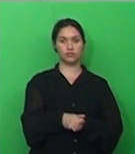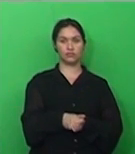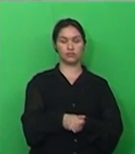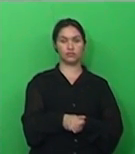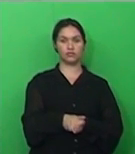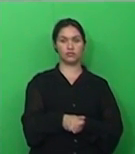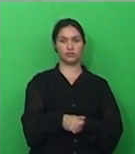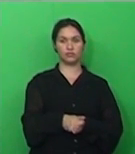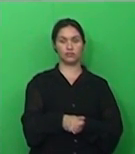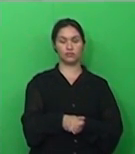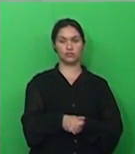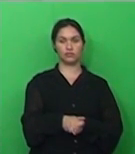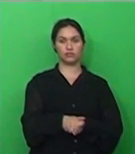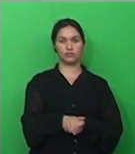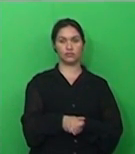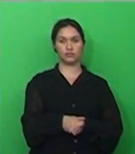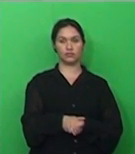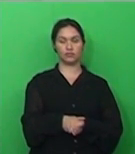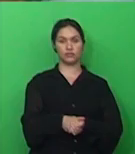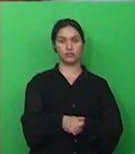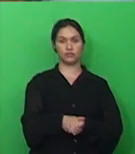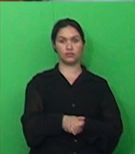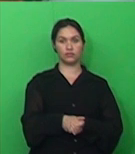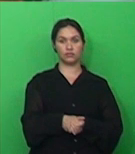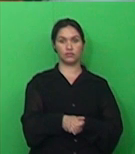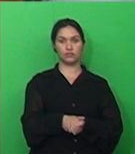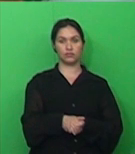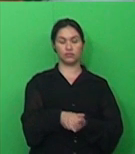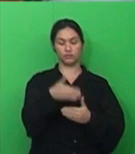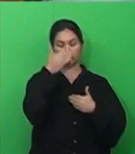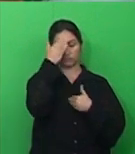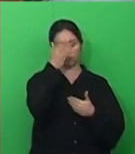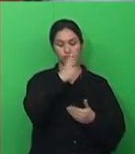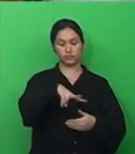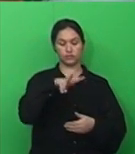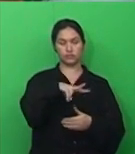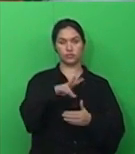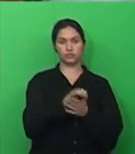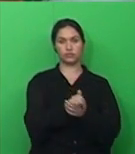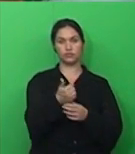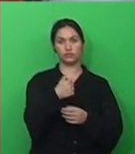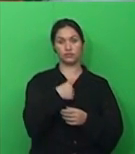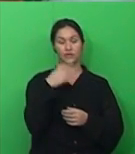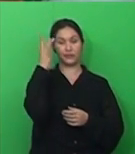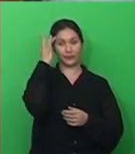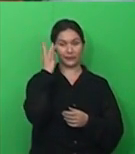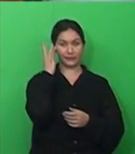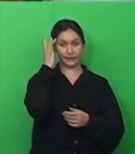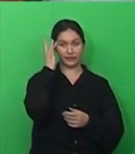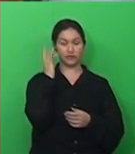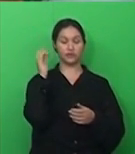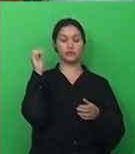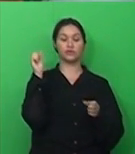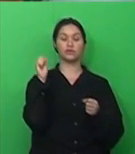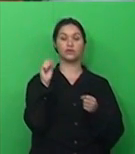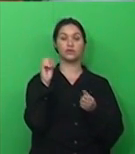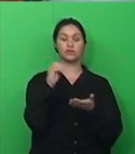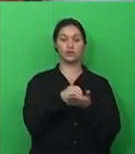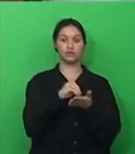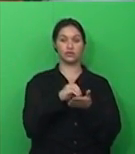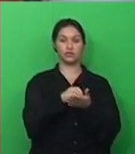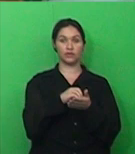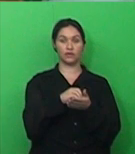pessoas. Uma parte, vereador. Obrigado, vereador. Eu acho que está faltando na nossa cidade, no